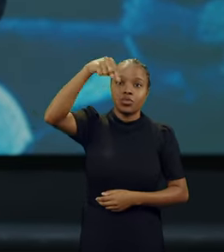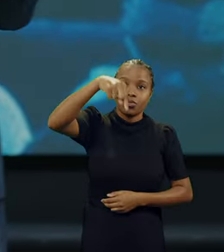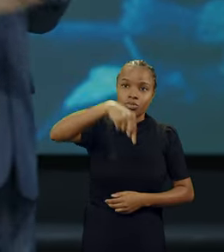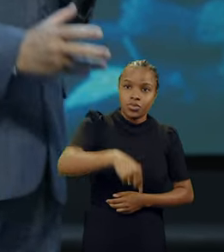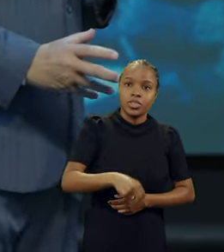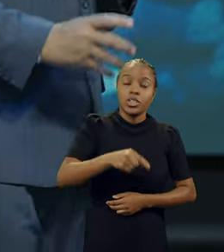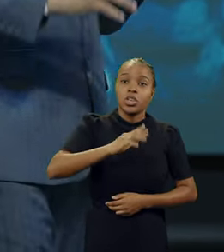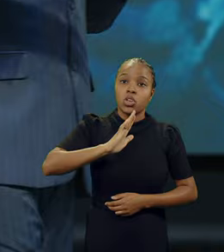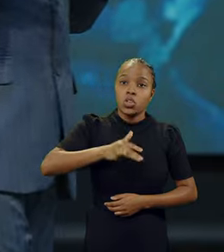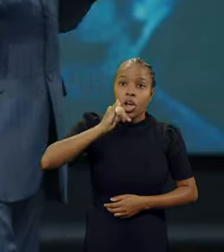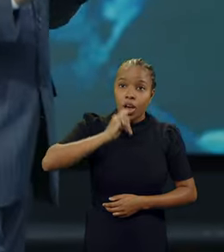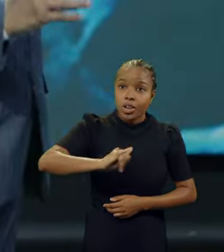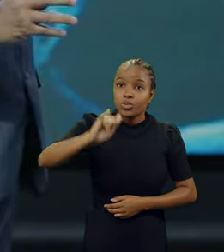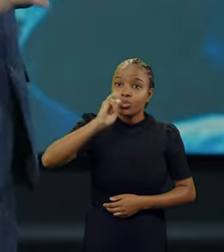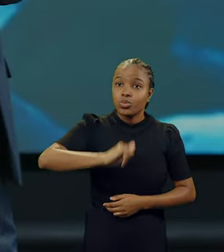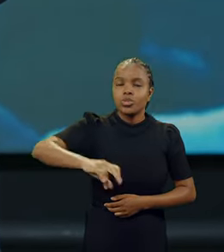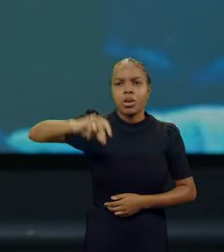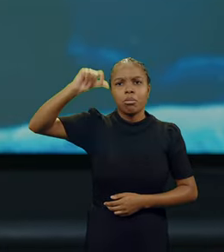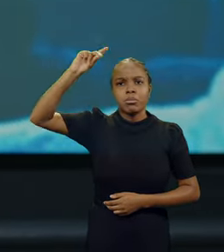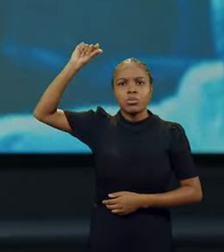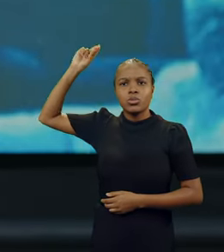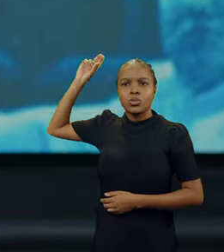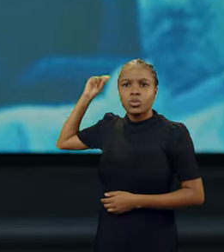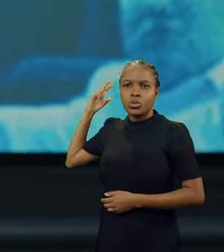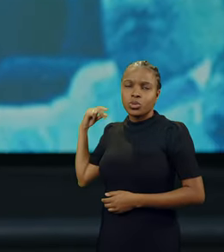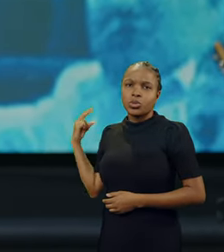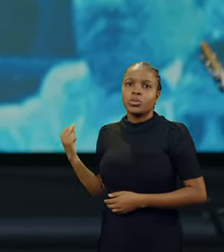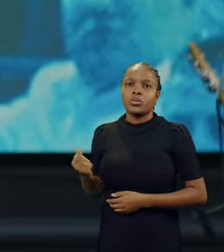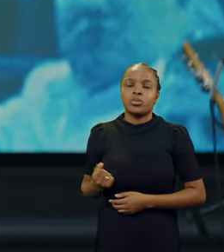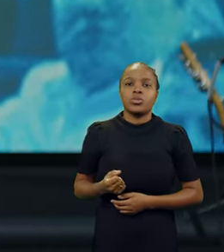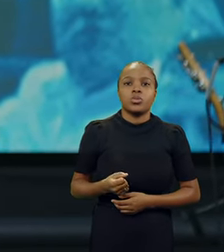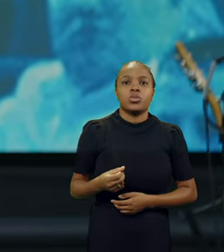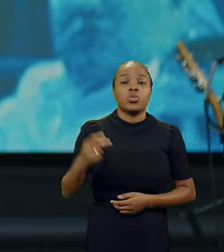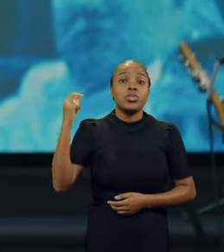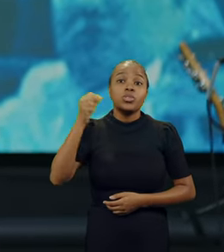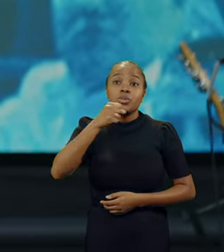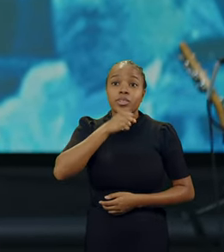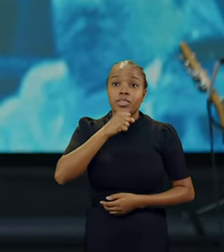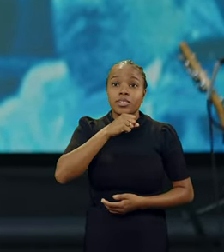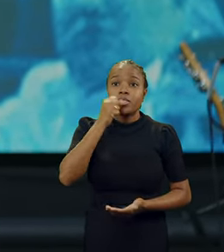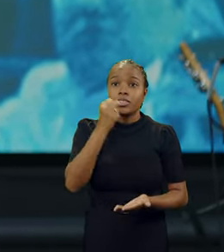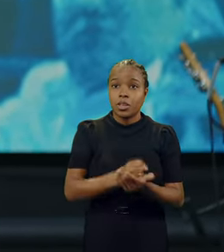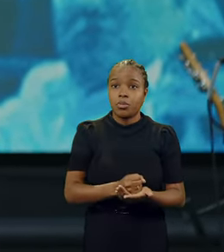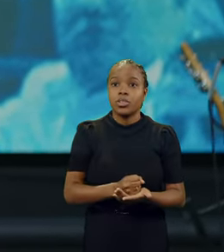foi anunciada pelos profetas do Antigo Testamento.